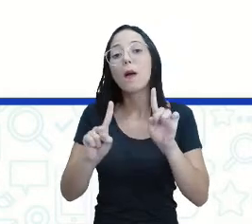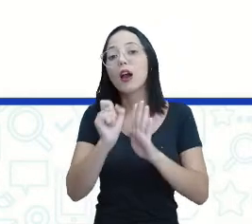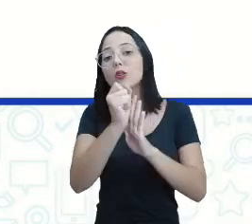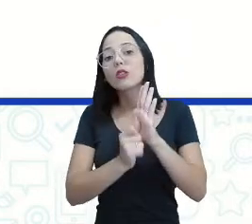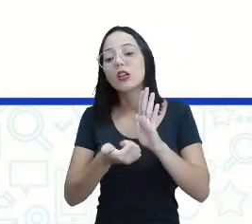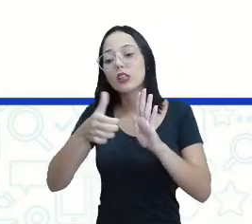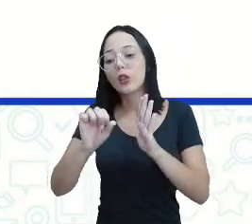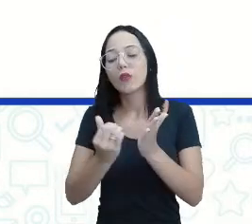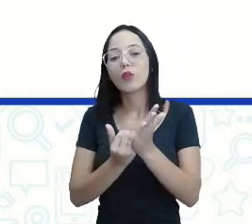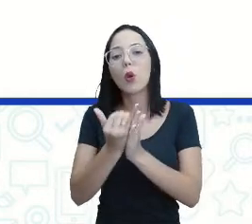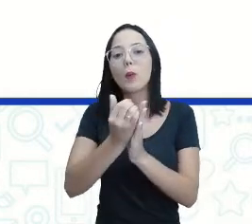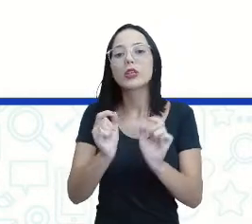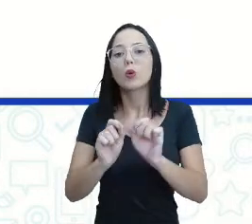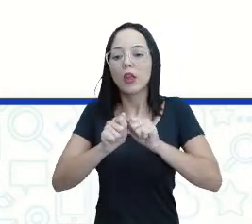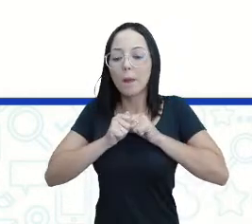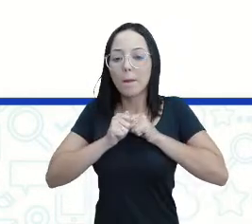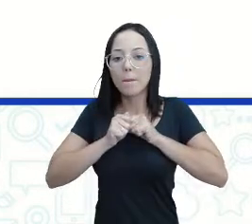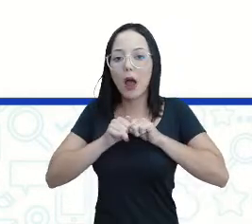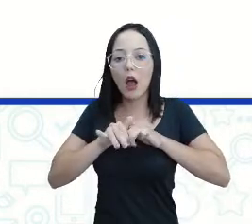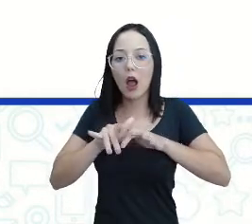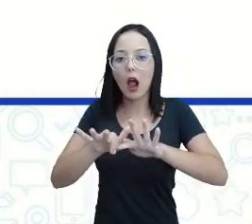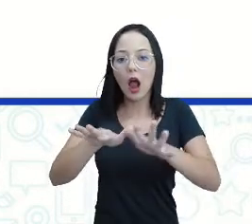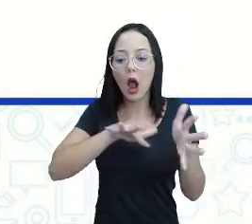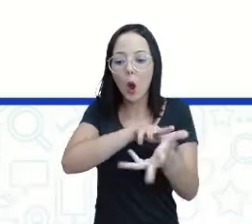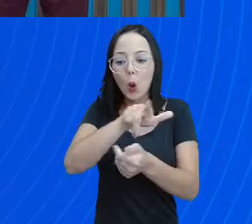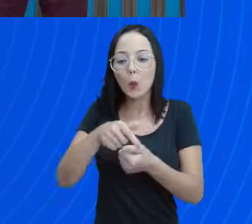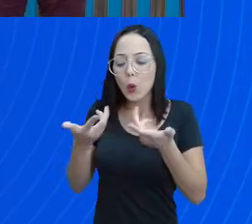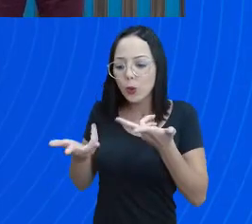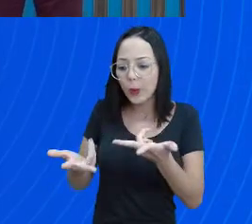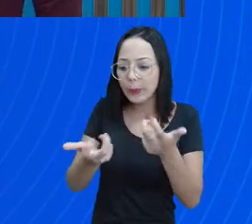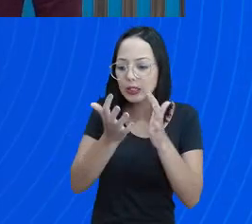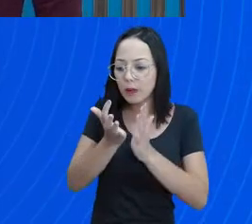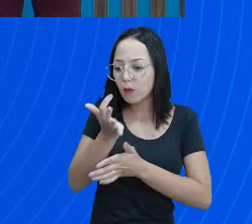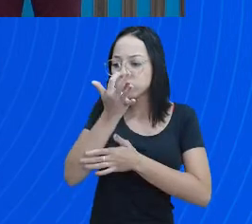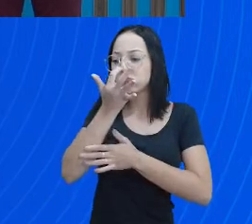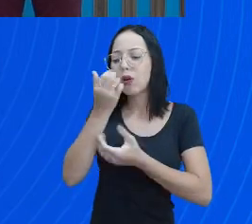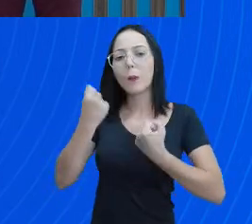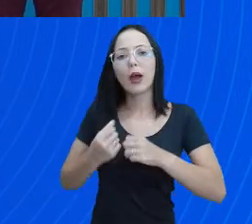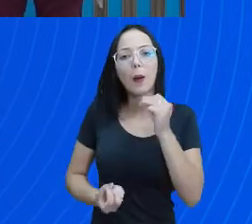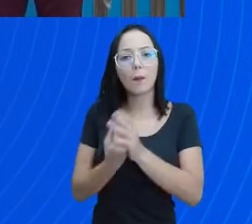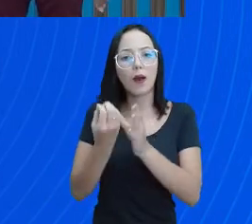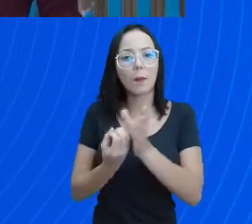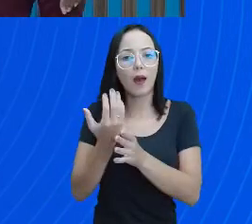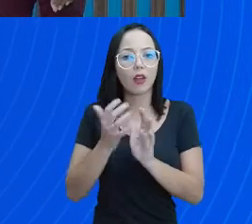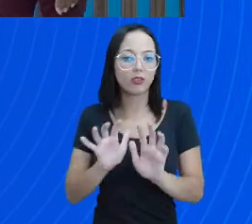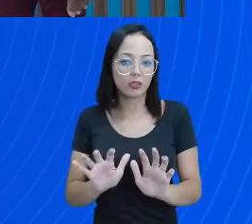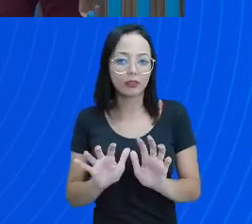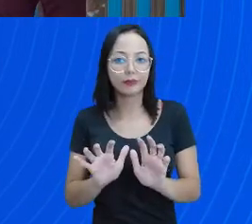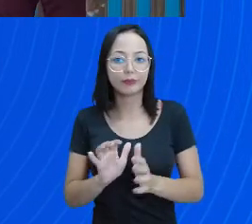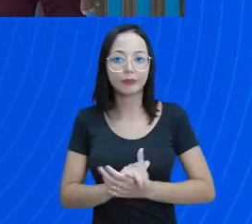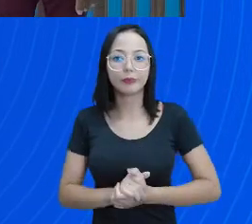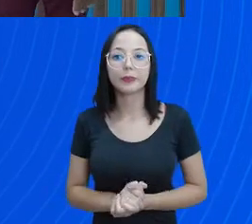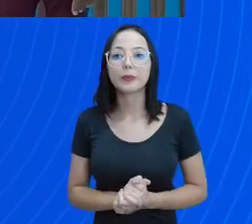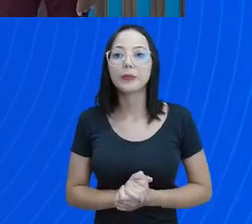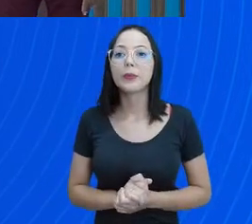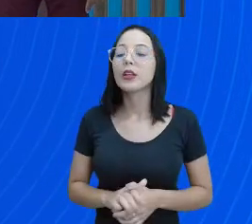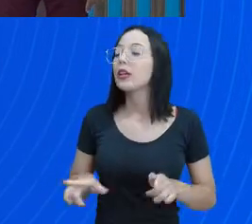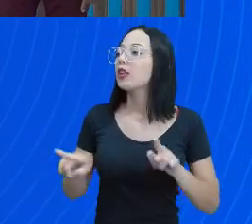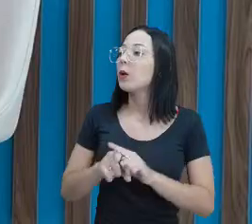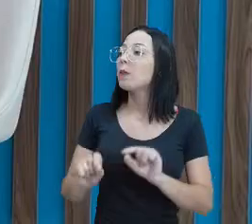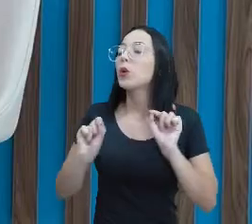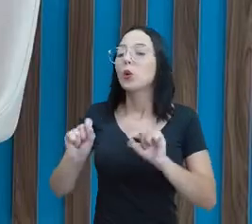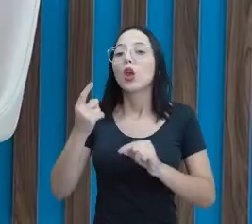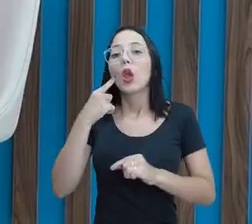XIX começa a ter uma expansão pelo mundo, que o mundo viu que era necessário produção nesse sentido. Tá? E também, professor, porque a Inglaterra,